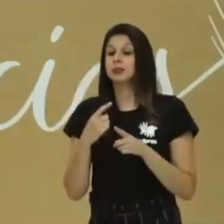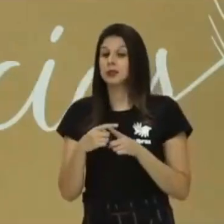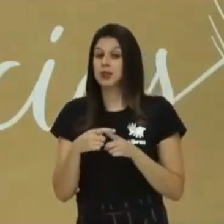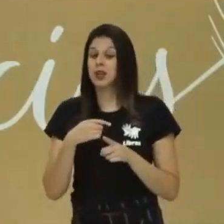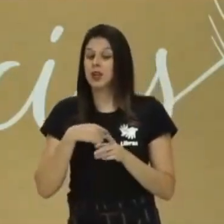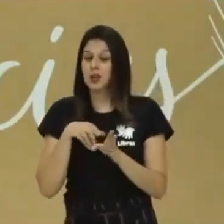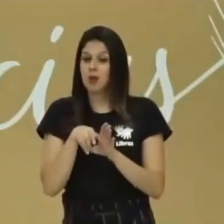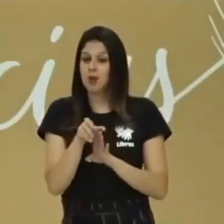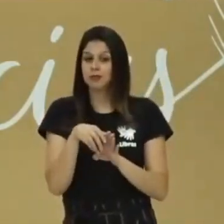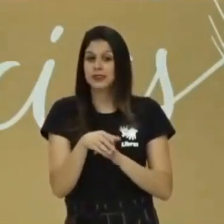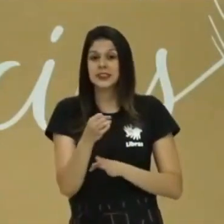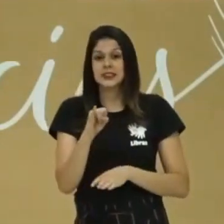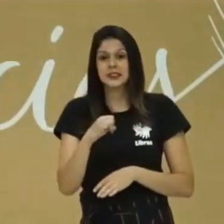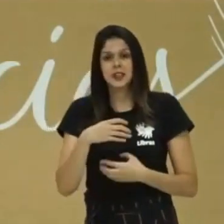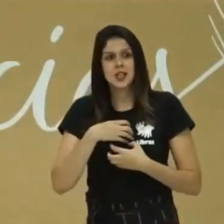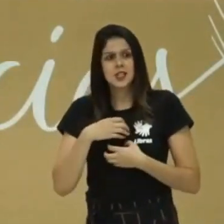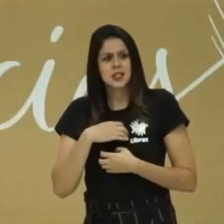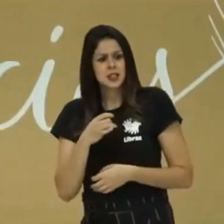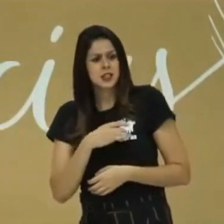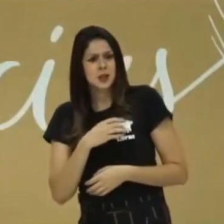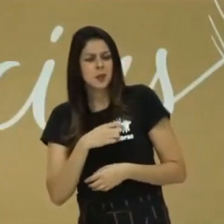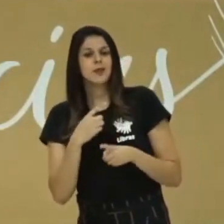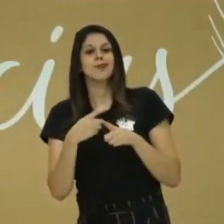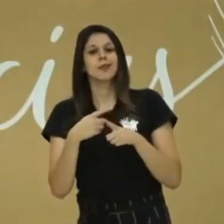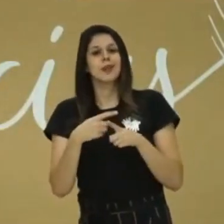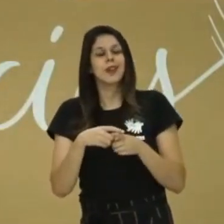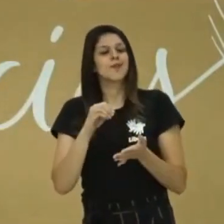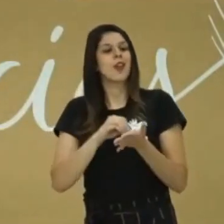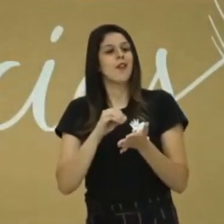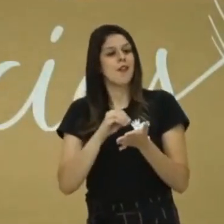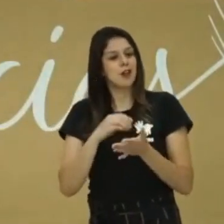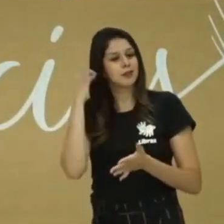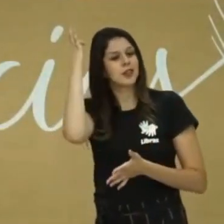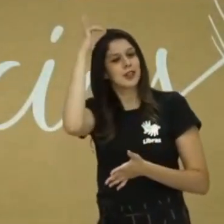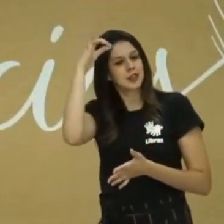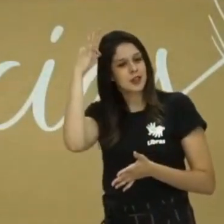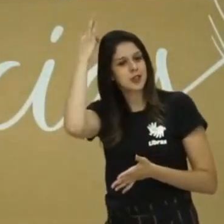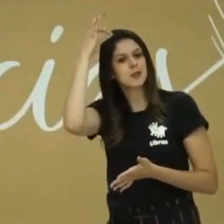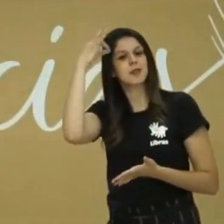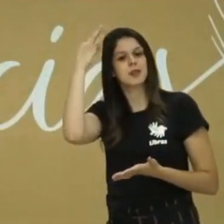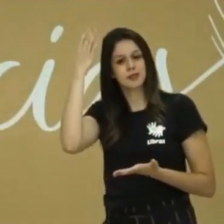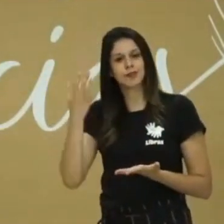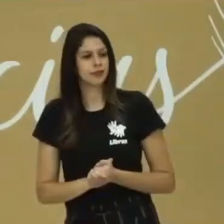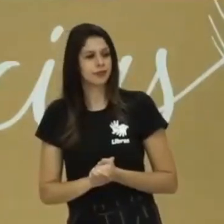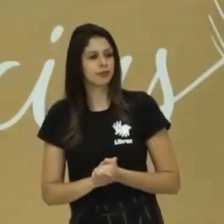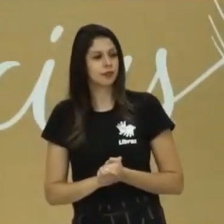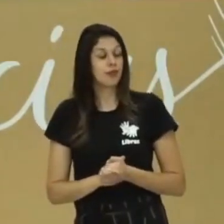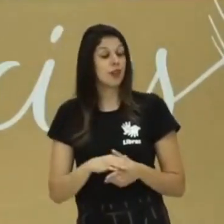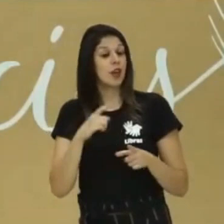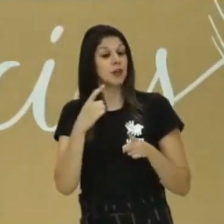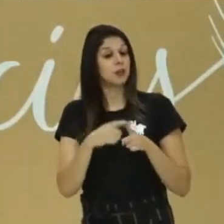para o fogo se o seu coração dias de medo é porque tá faltando óleo dentro da sua botija de azeite